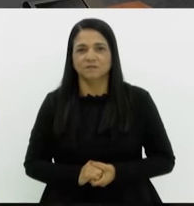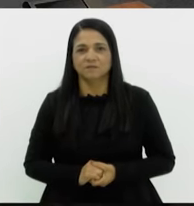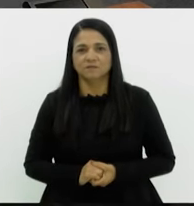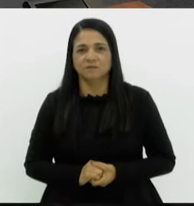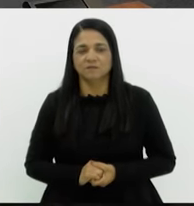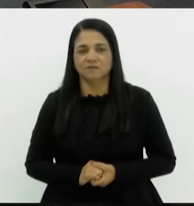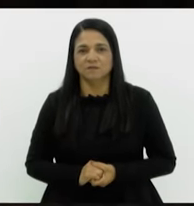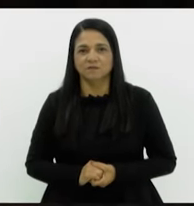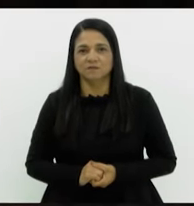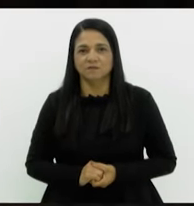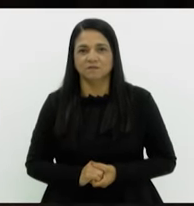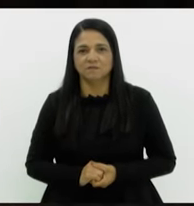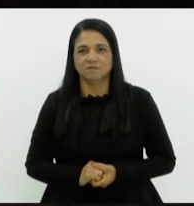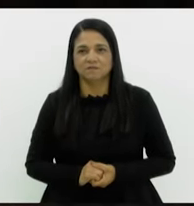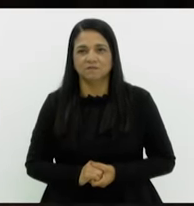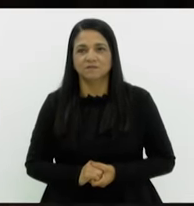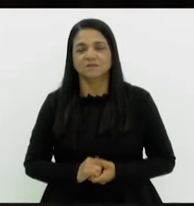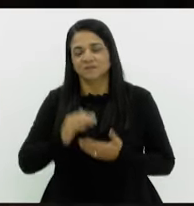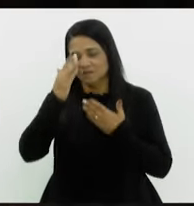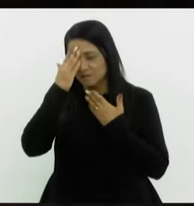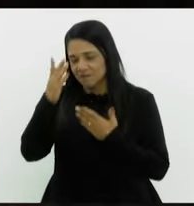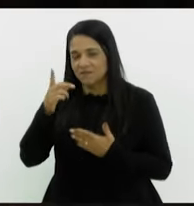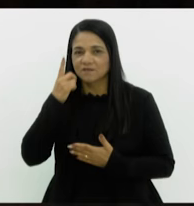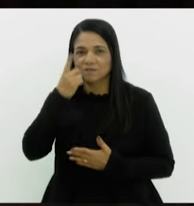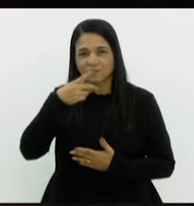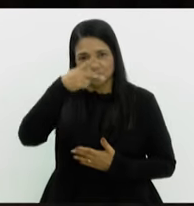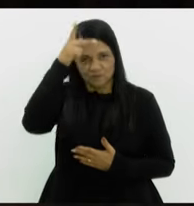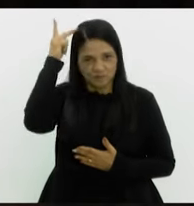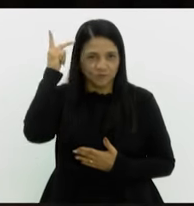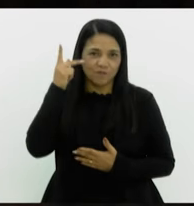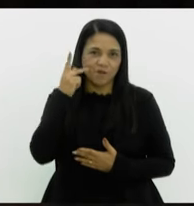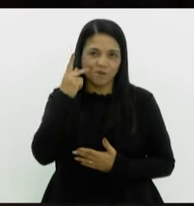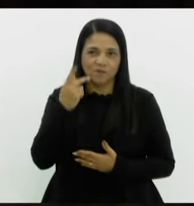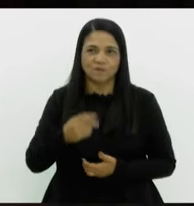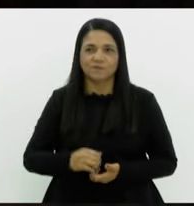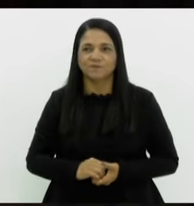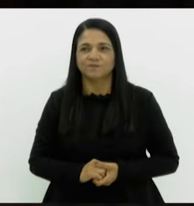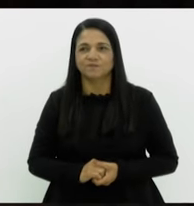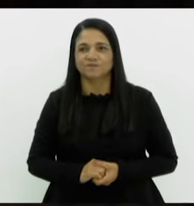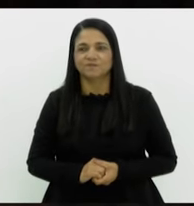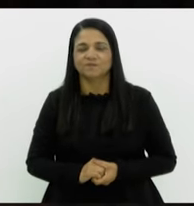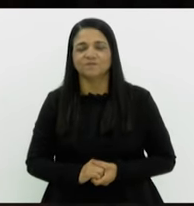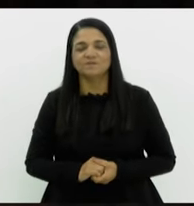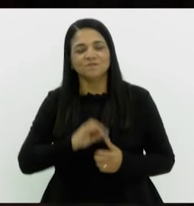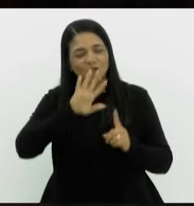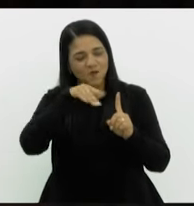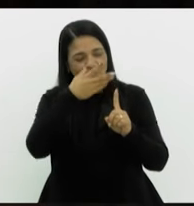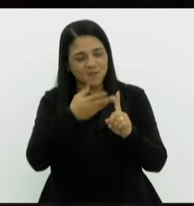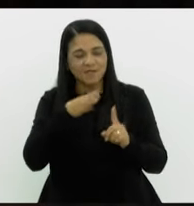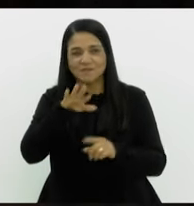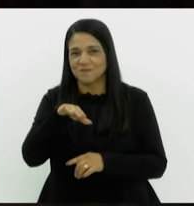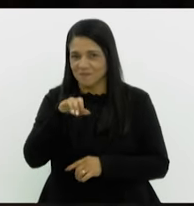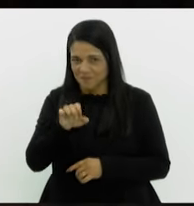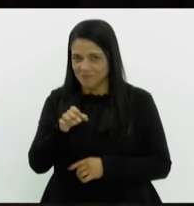Muito obrigado, nosso nobre deputado Luiz Paulo, pela sua homenagem das